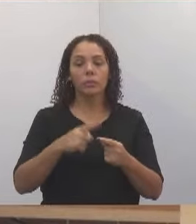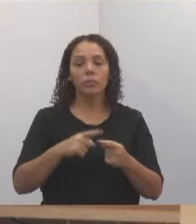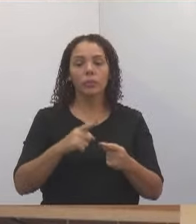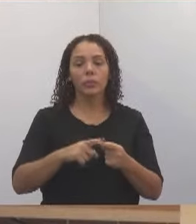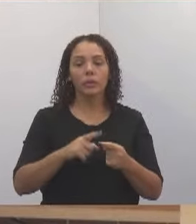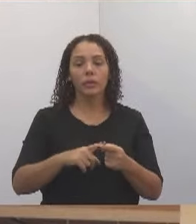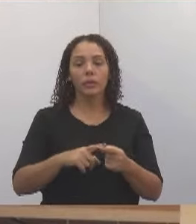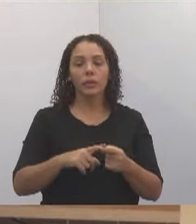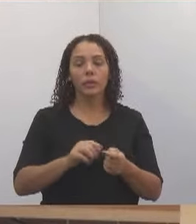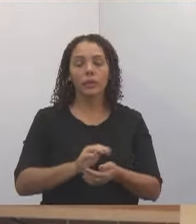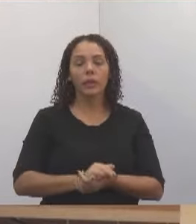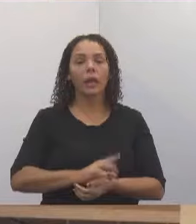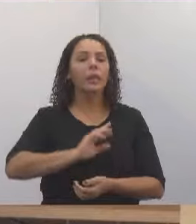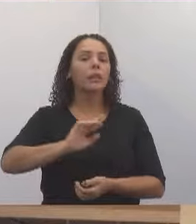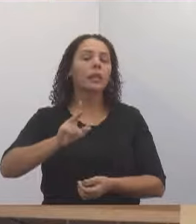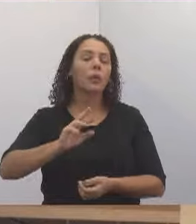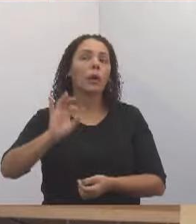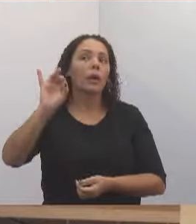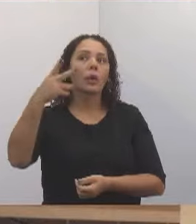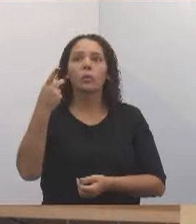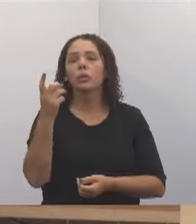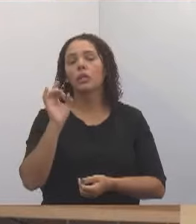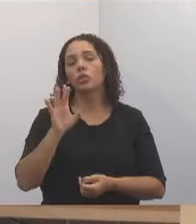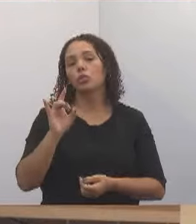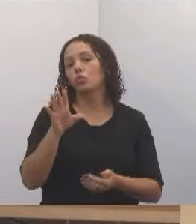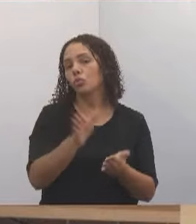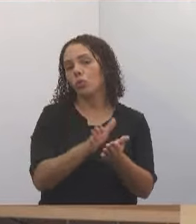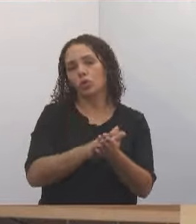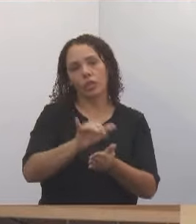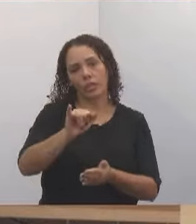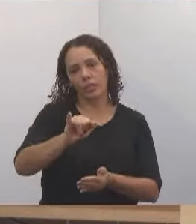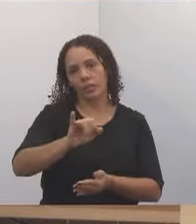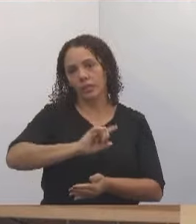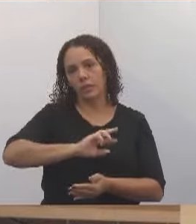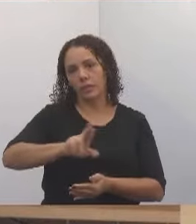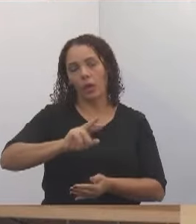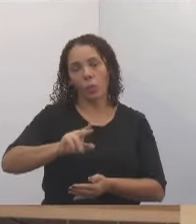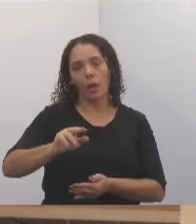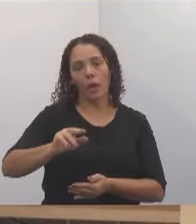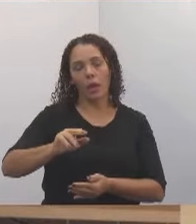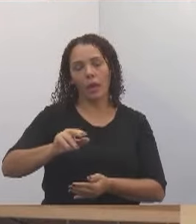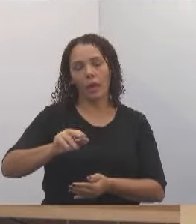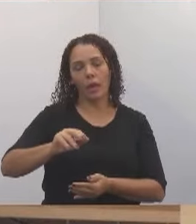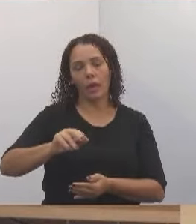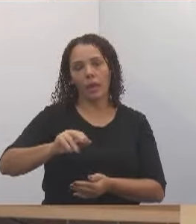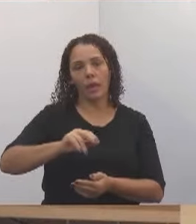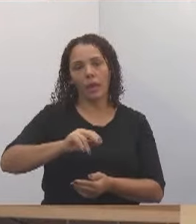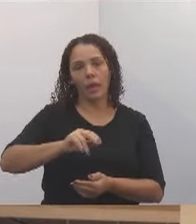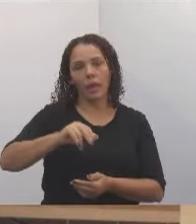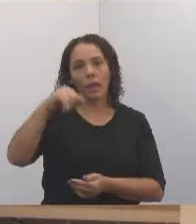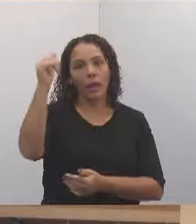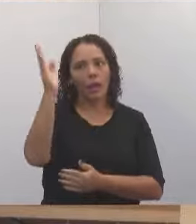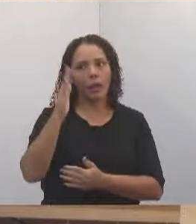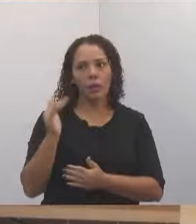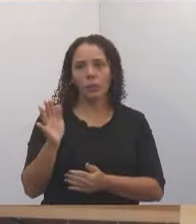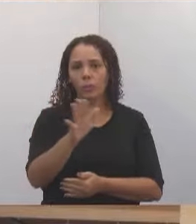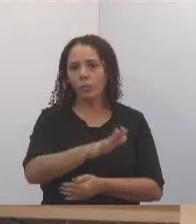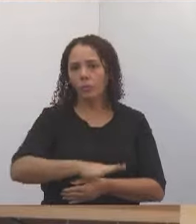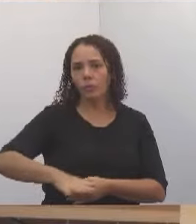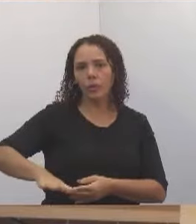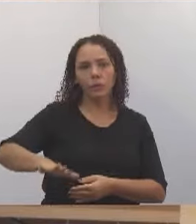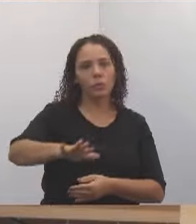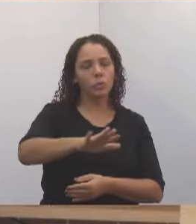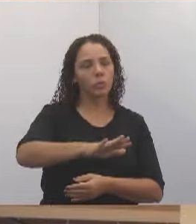está acontecendo em Jacareí, isso acontece no país inteiro. Isso na política é há anos, isso aí